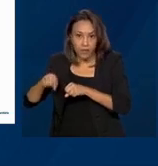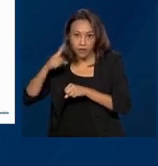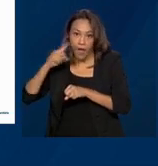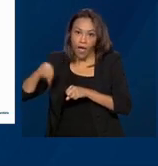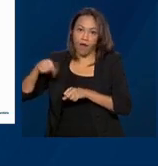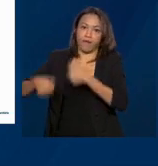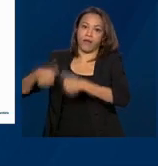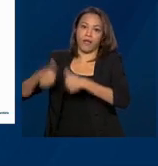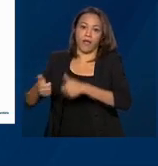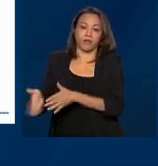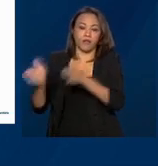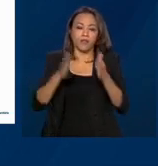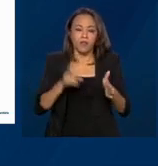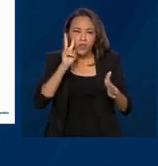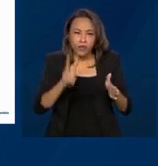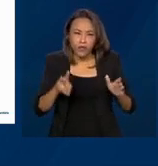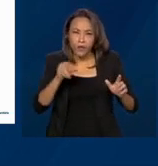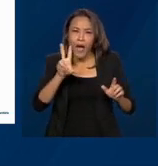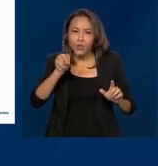Essa curva azul...